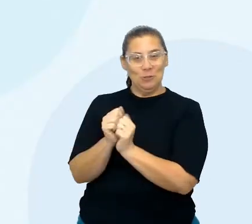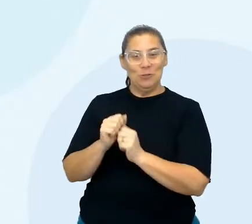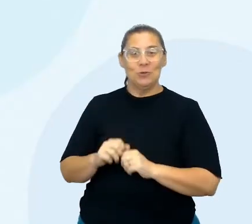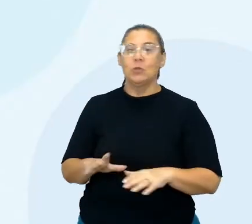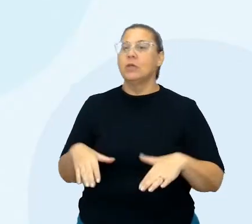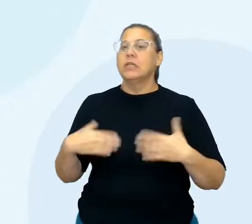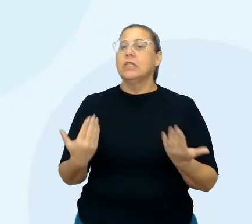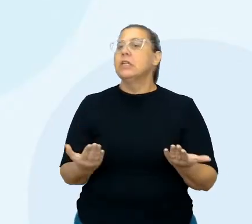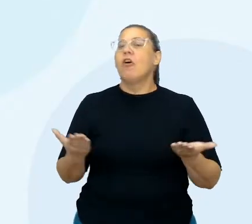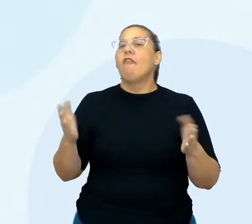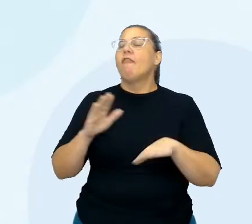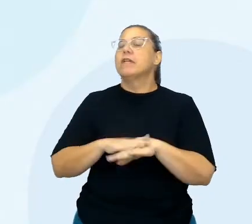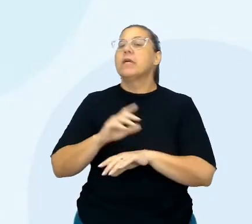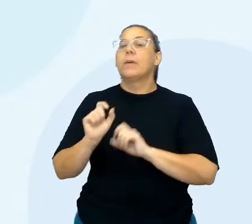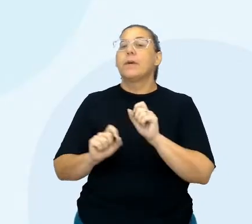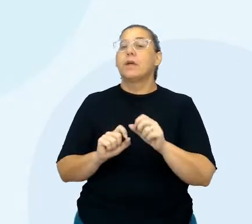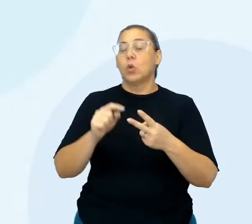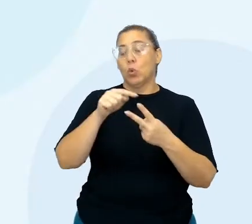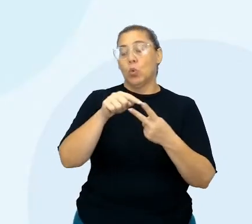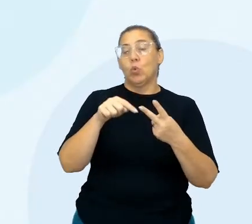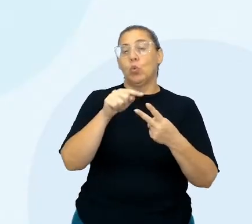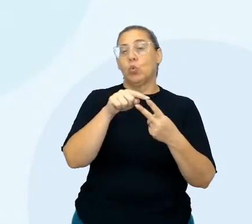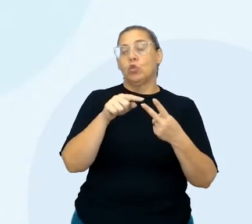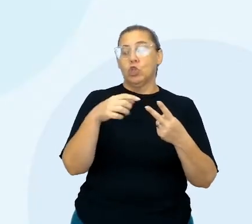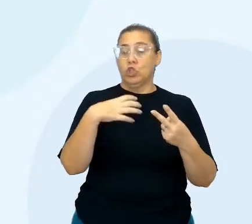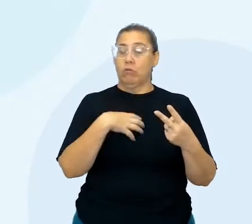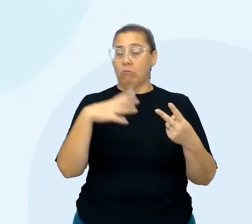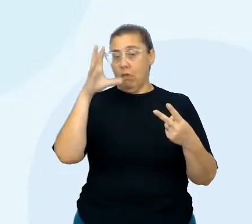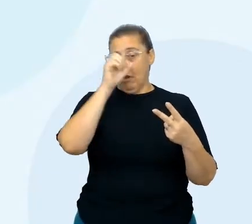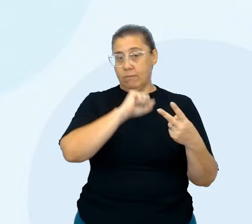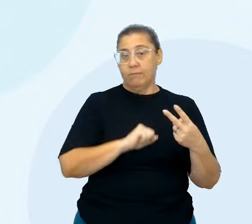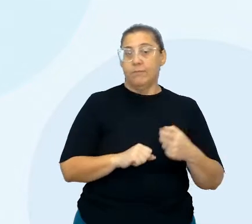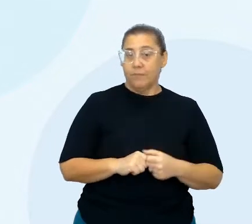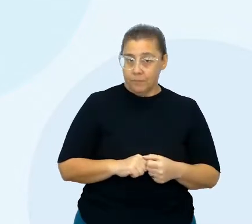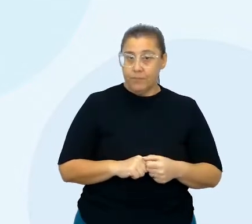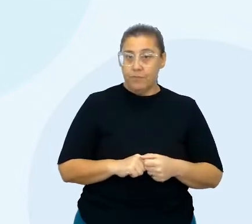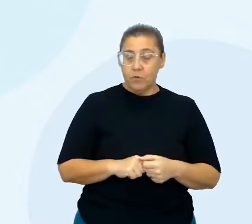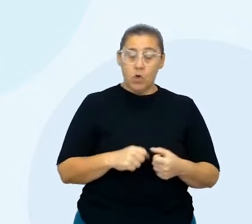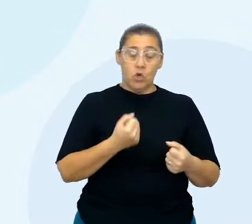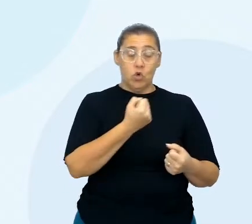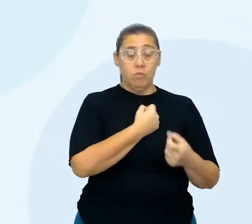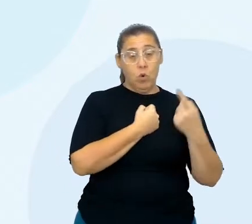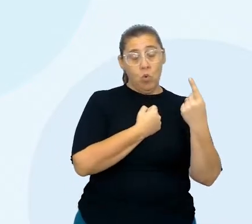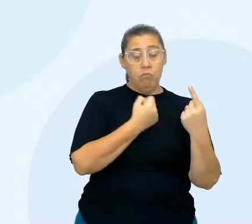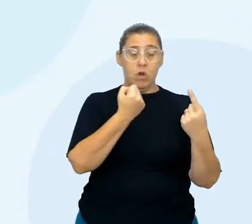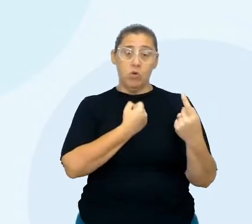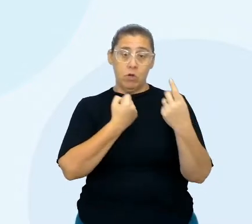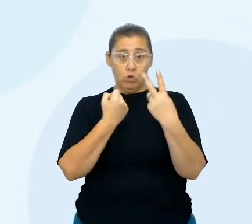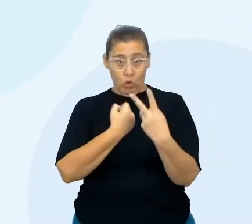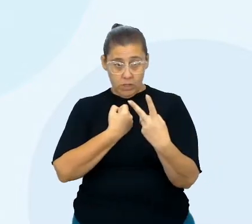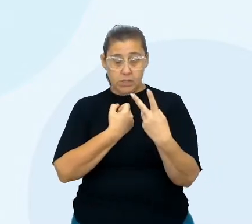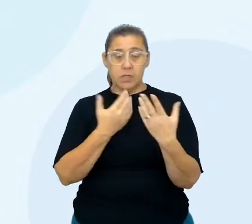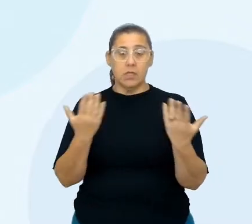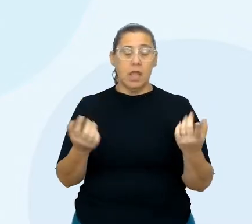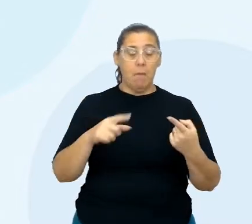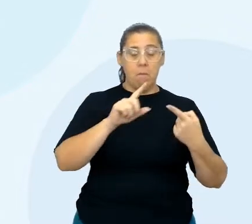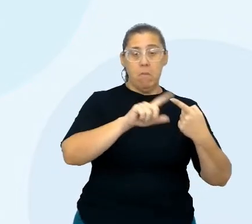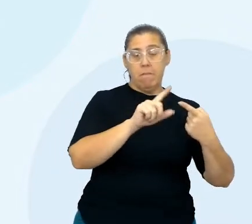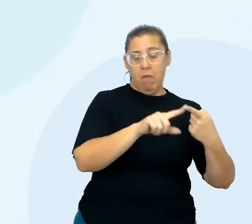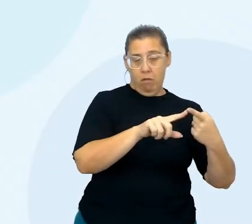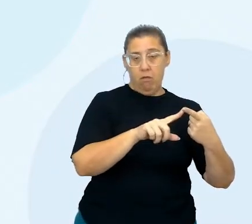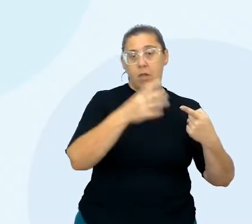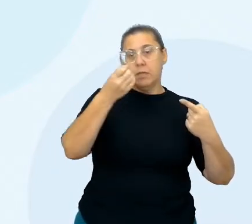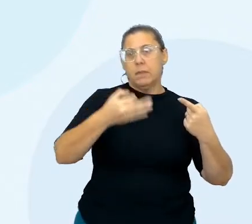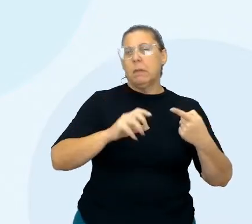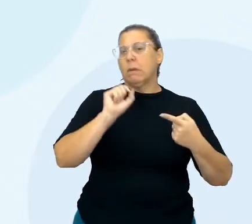aí, o que nós vamos fazer? Temos duas situações de aprendizagem. A situação de aprendizagem 1 e 2 nessa aula. A primeira, ela